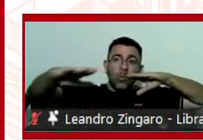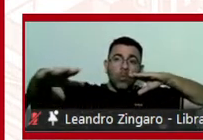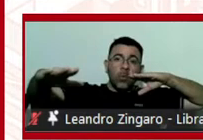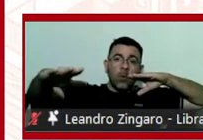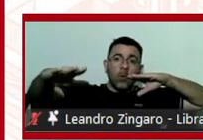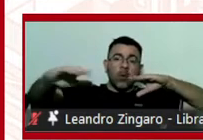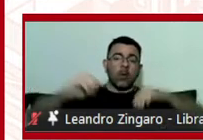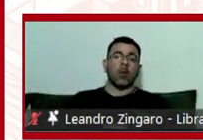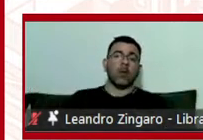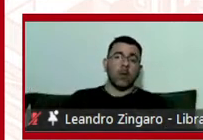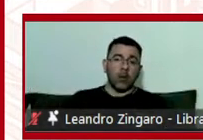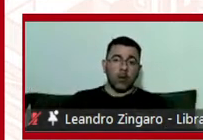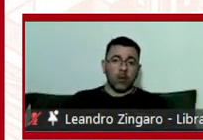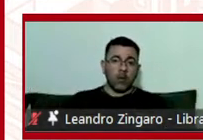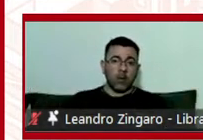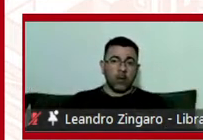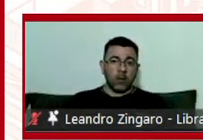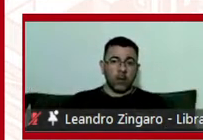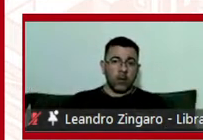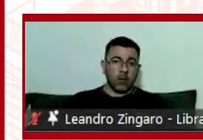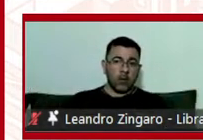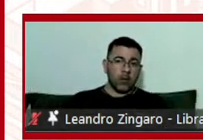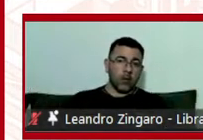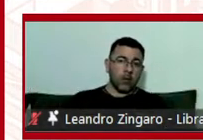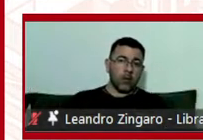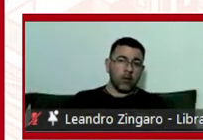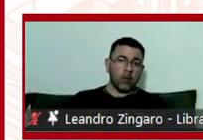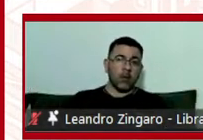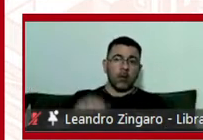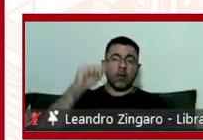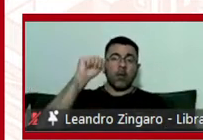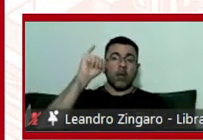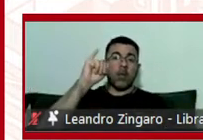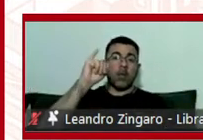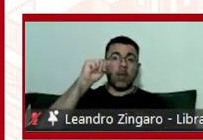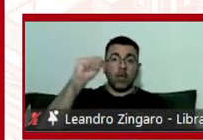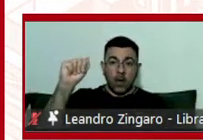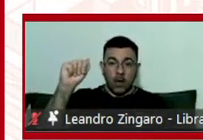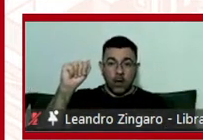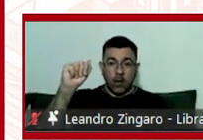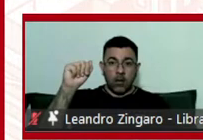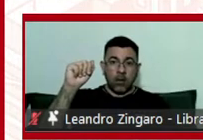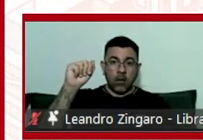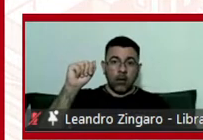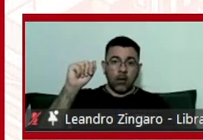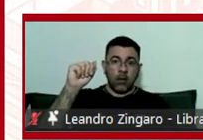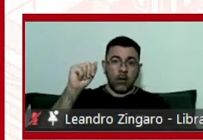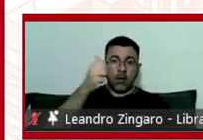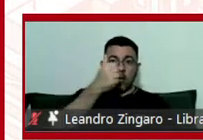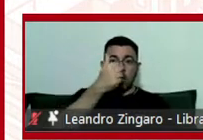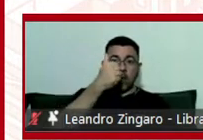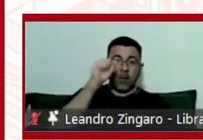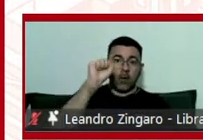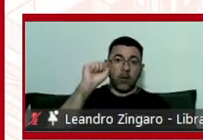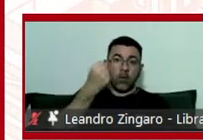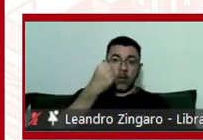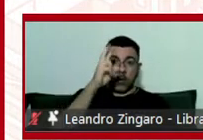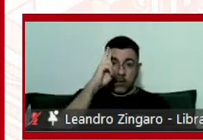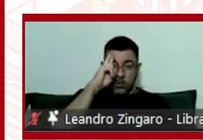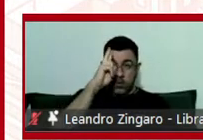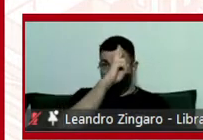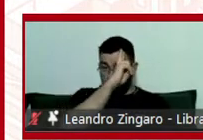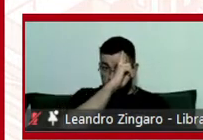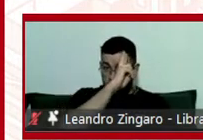amortecedores tudo isso com inteligência artificial aplicada em seis ubers são se oito ubers da